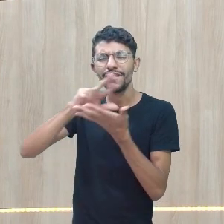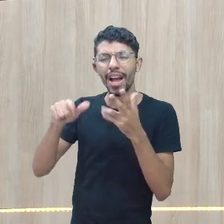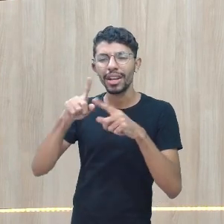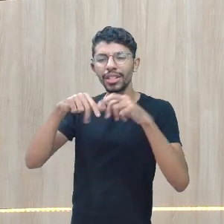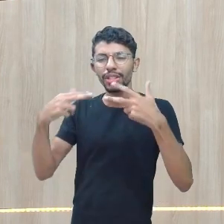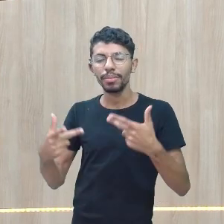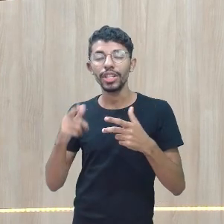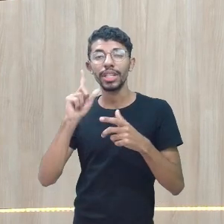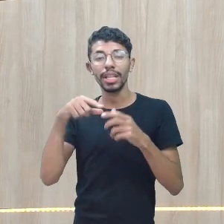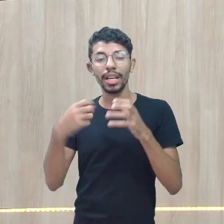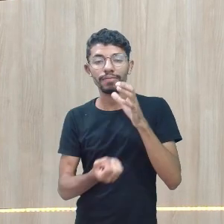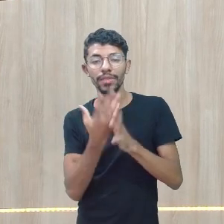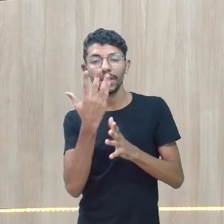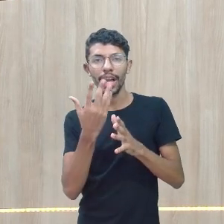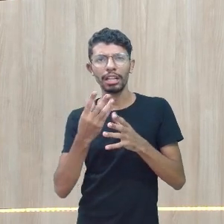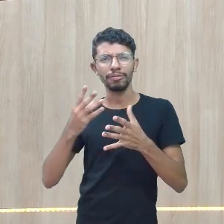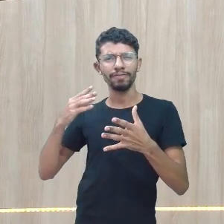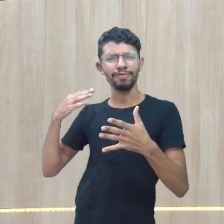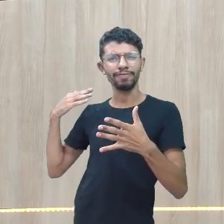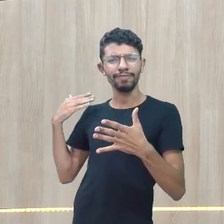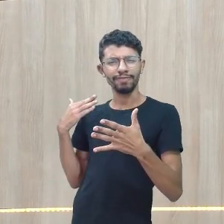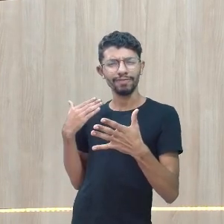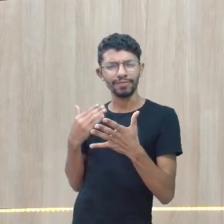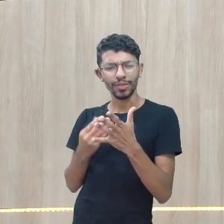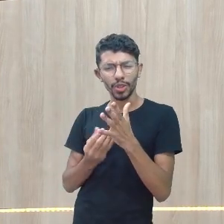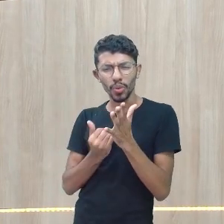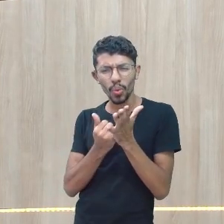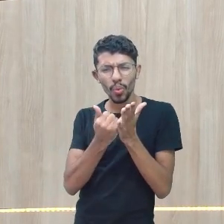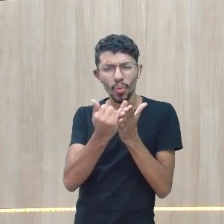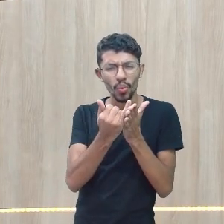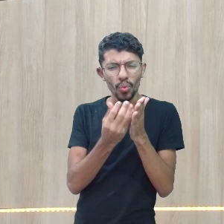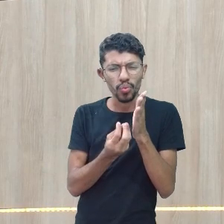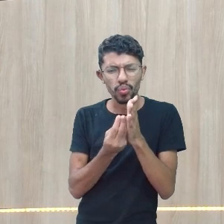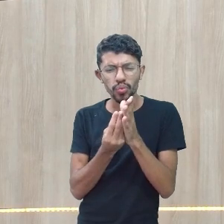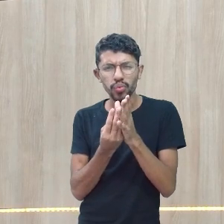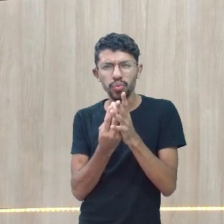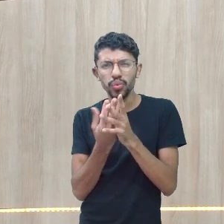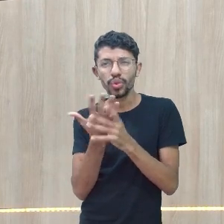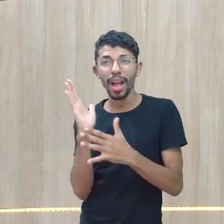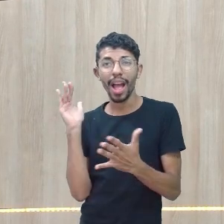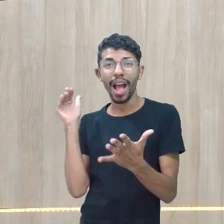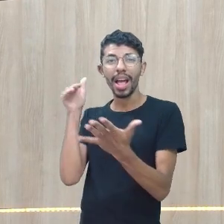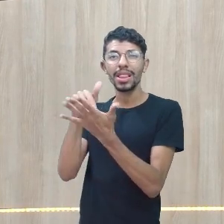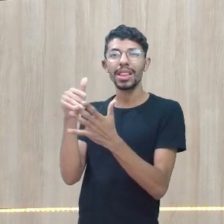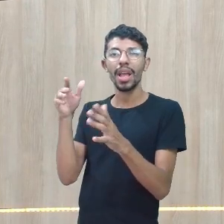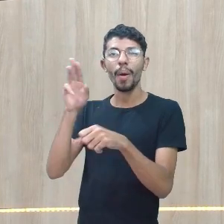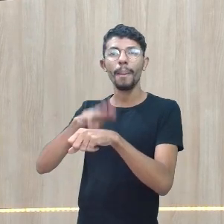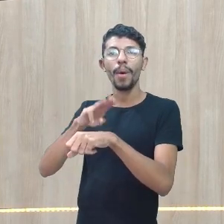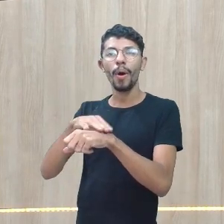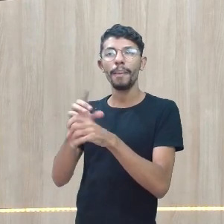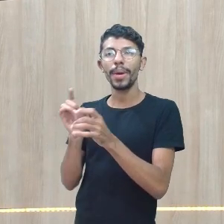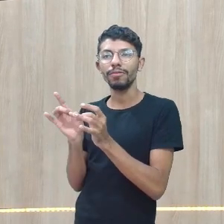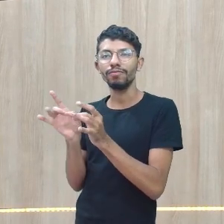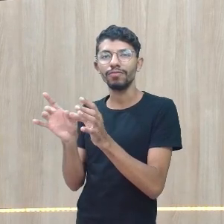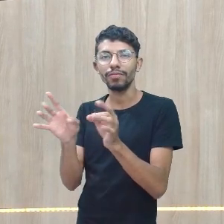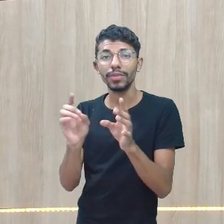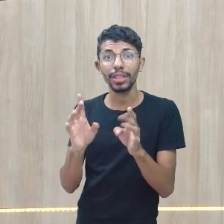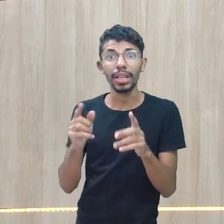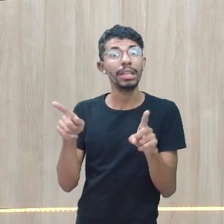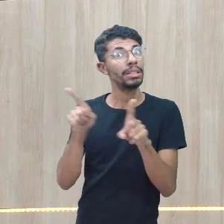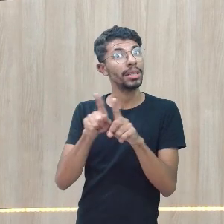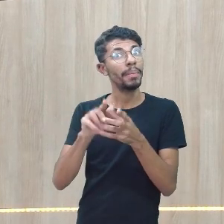a matéria-prima, desde a extração até a comercialização. E, em alguns casos, até a utilização no nosso dia a